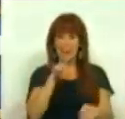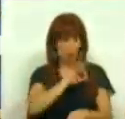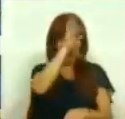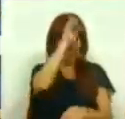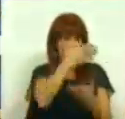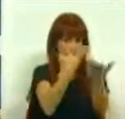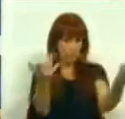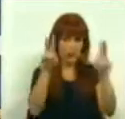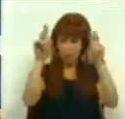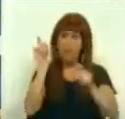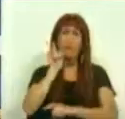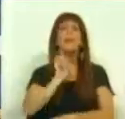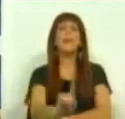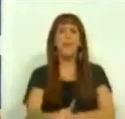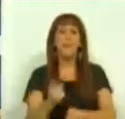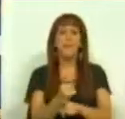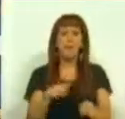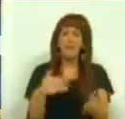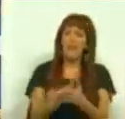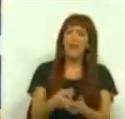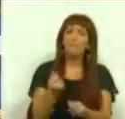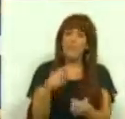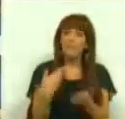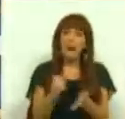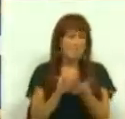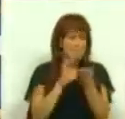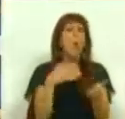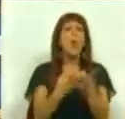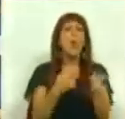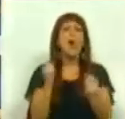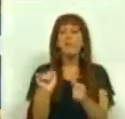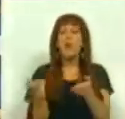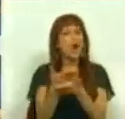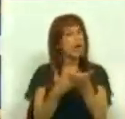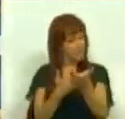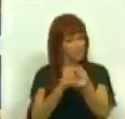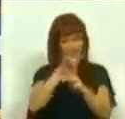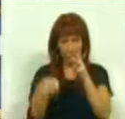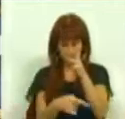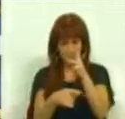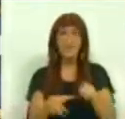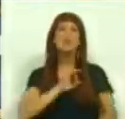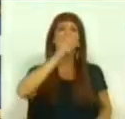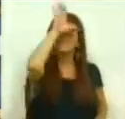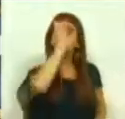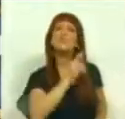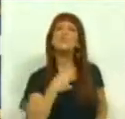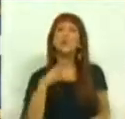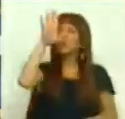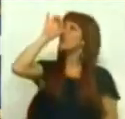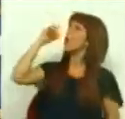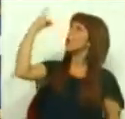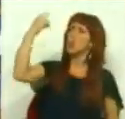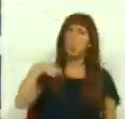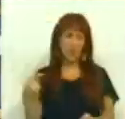também o Sr. Primeiro-Ministro, um tema crucial para dar liquidez e financiamento à nossa economia. Sr. Primeiro-Ministro, um